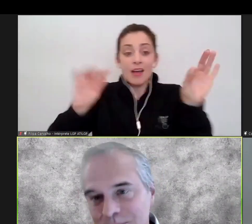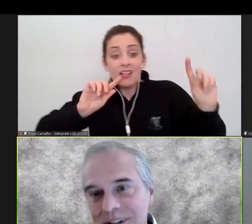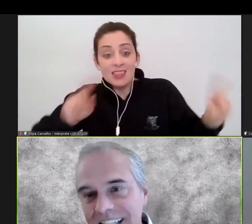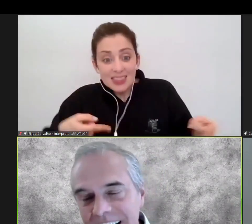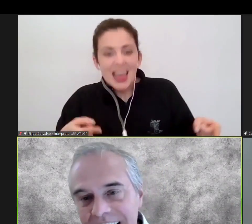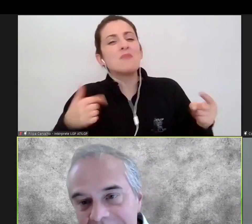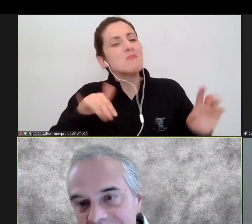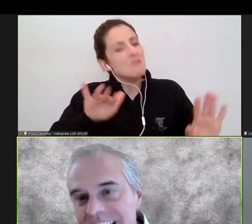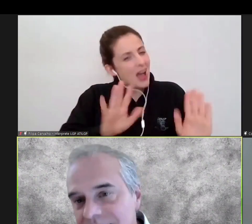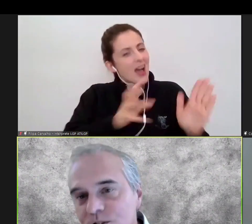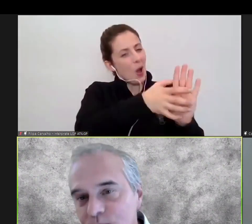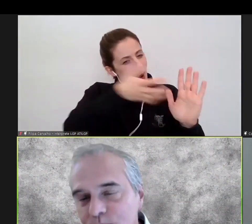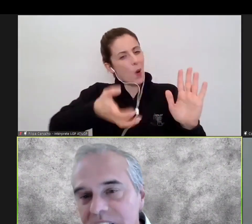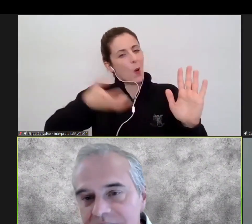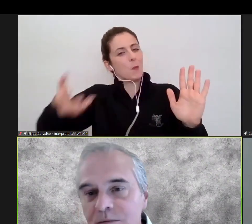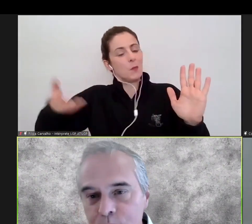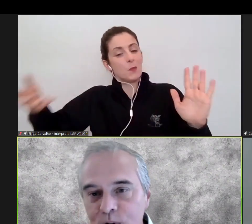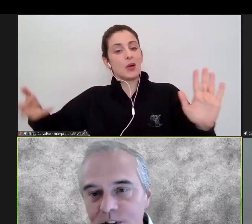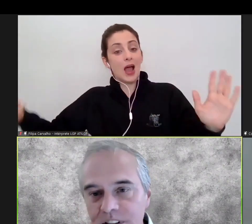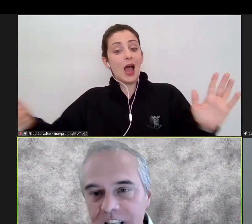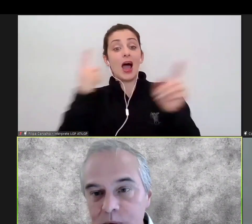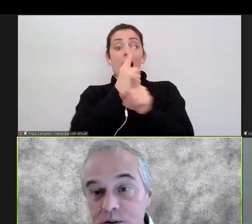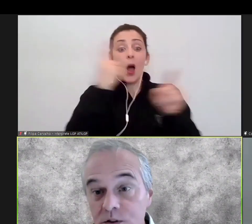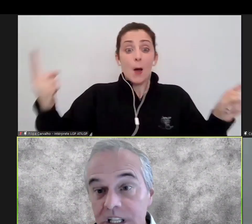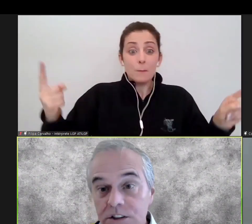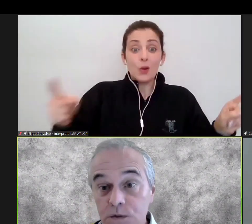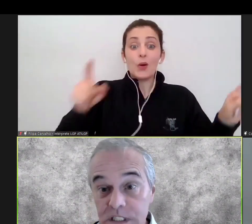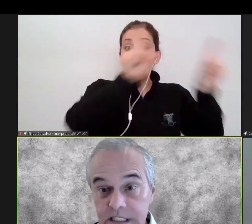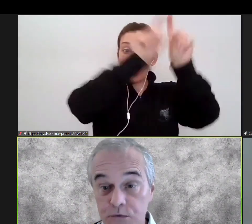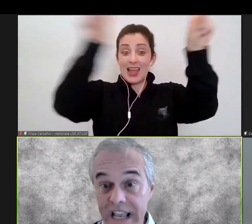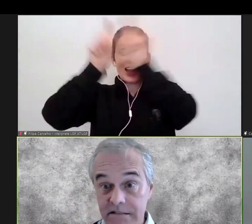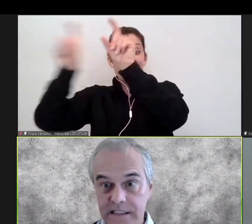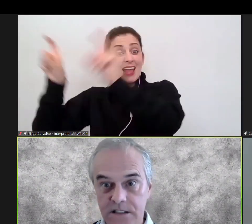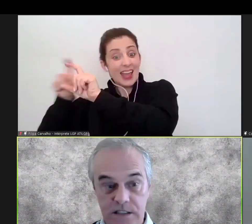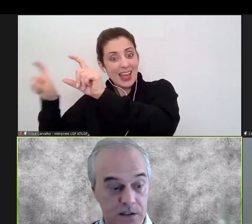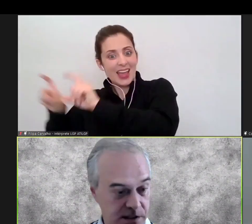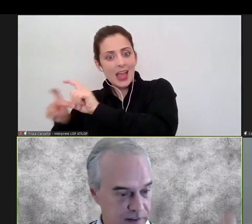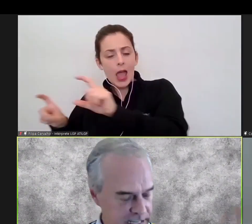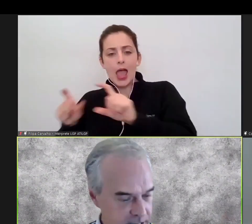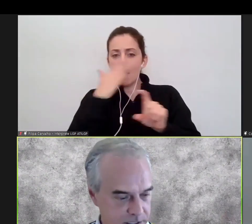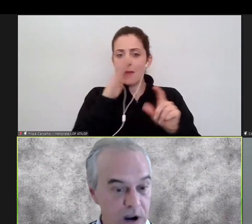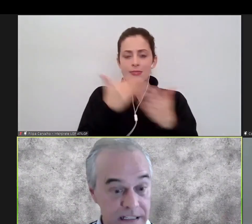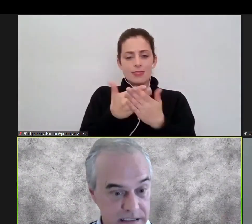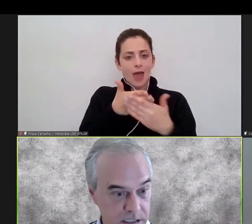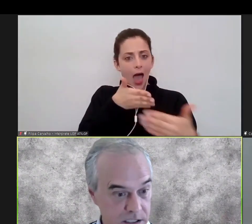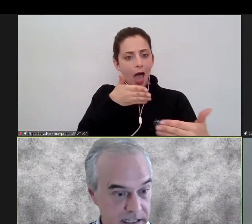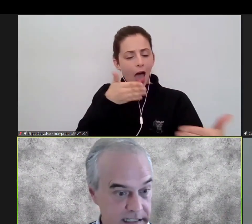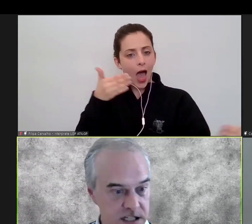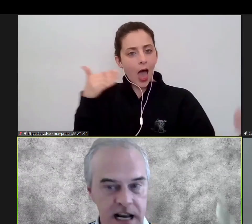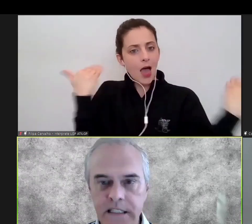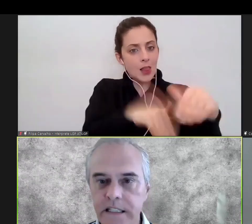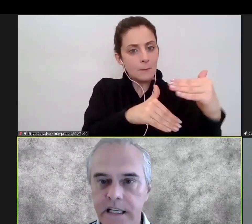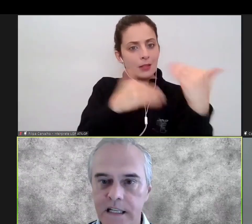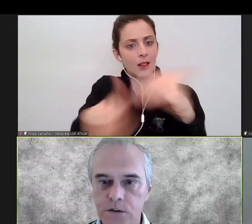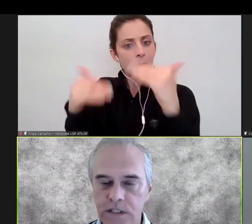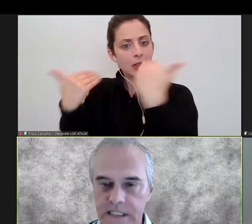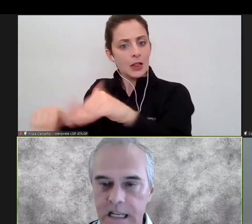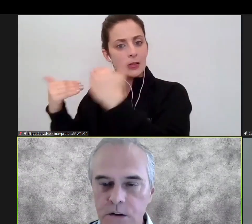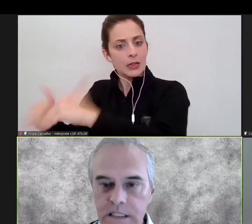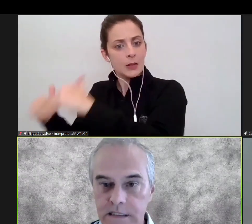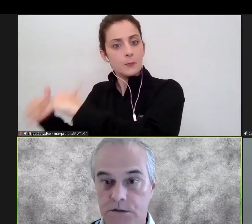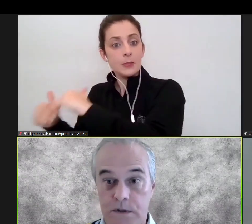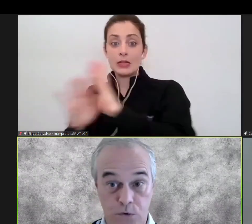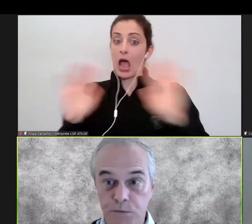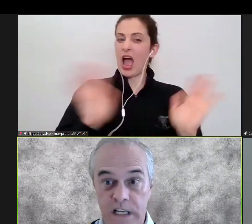complicado, porque essas estruturas acabam por condicionar as pessoas no que elas vão dizer. Não é que elas sejam assim, você vai ter o racista, que ele é de carteirinha, ele é